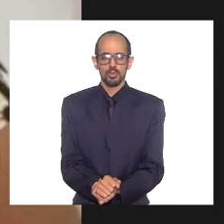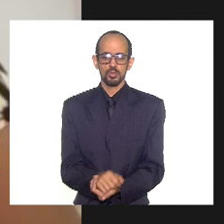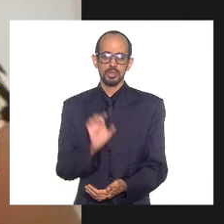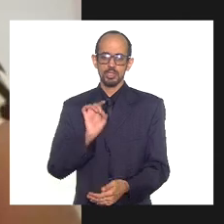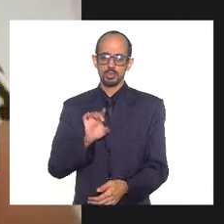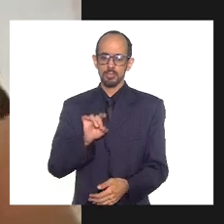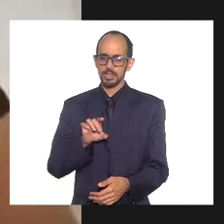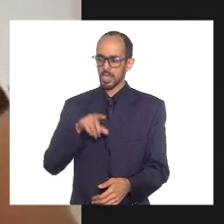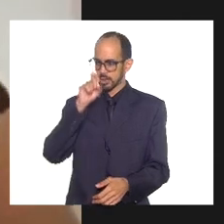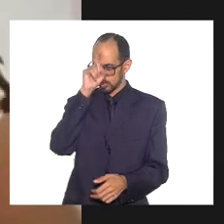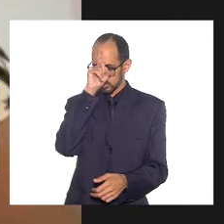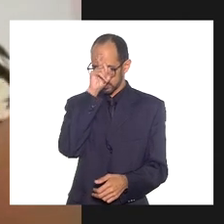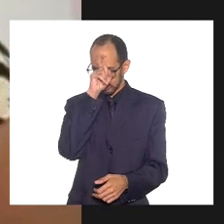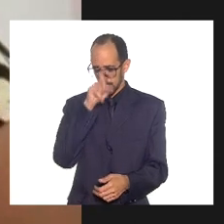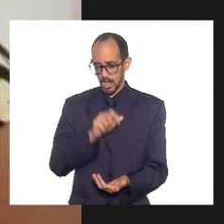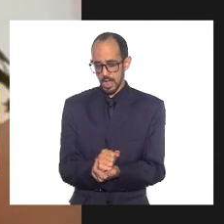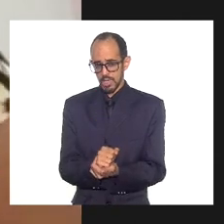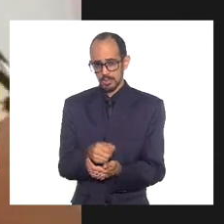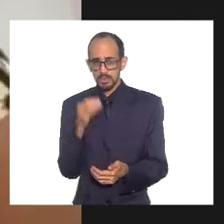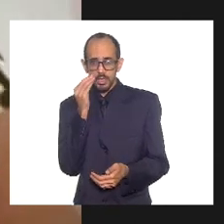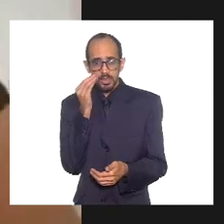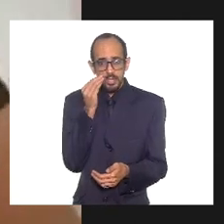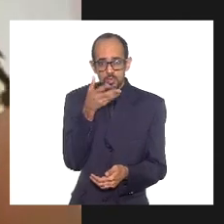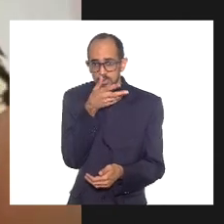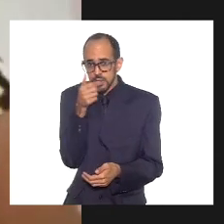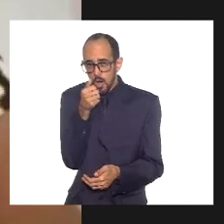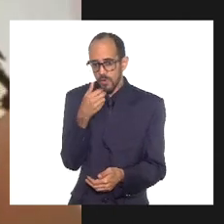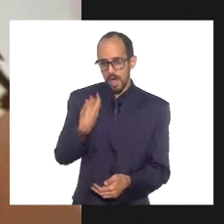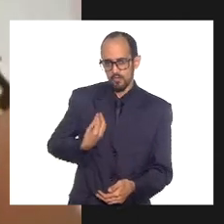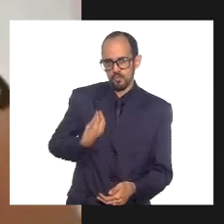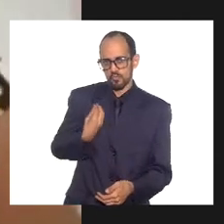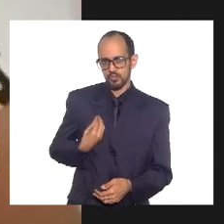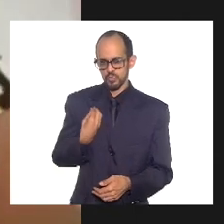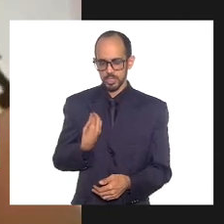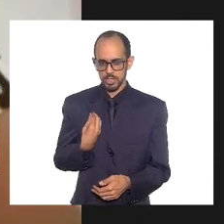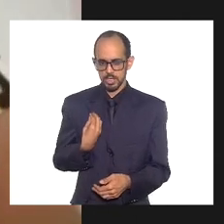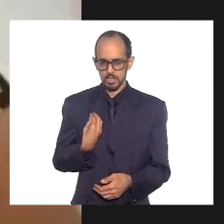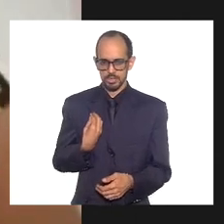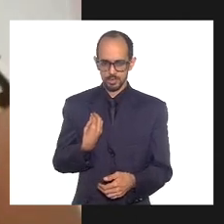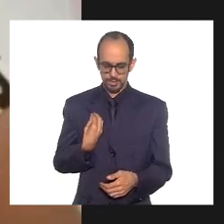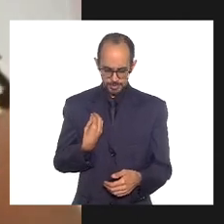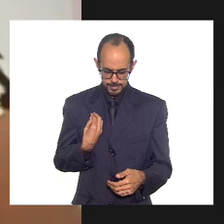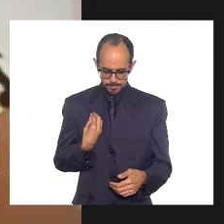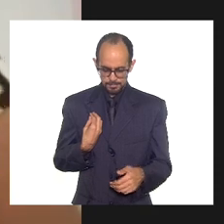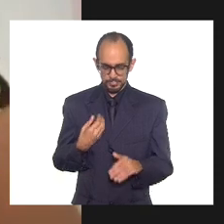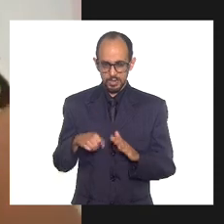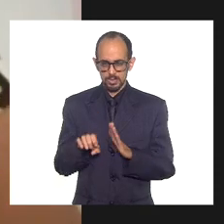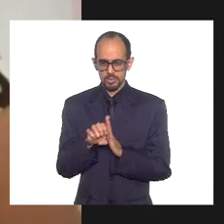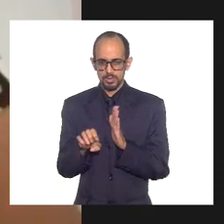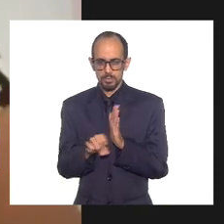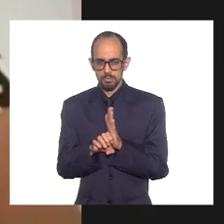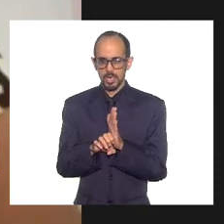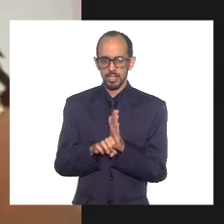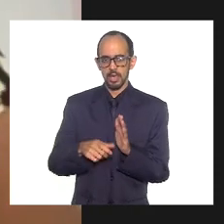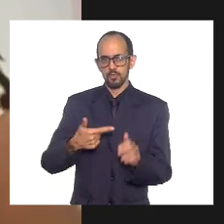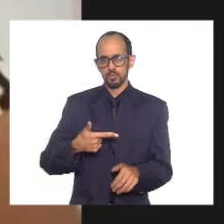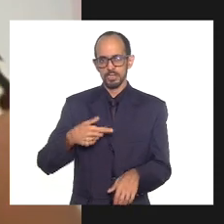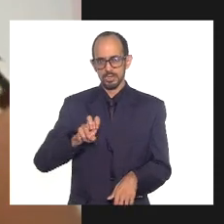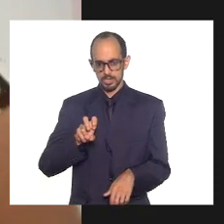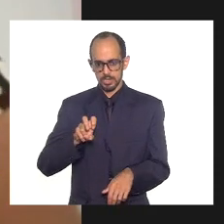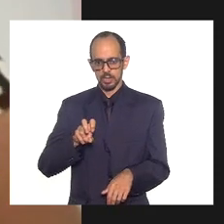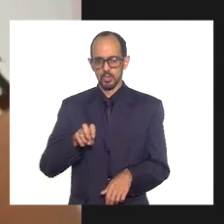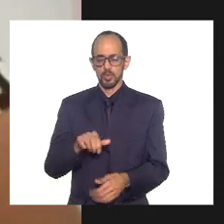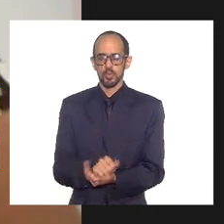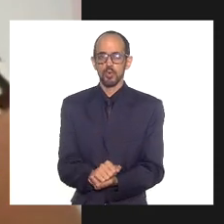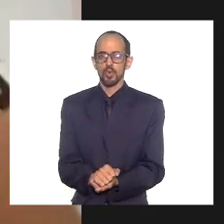nos hospitais, tentando salvar vidas. Então, essa emenda número 25